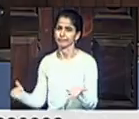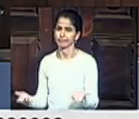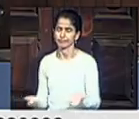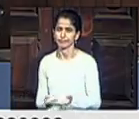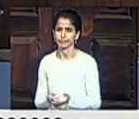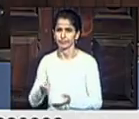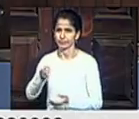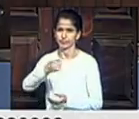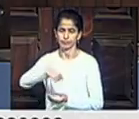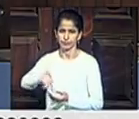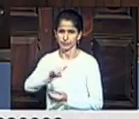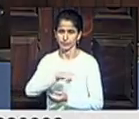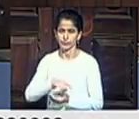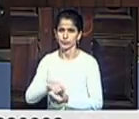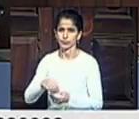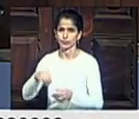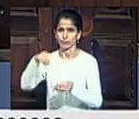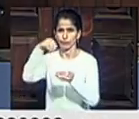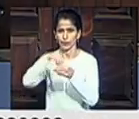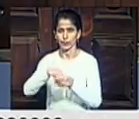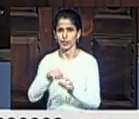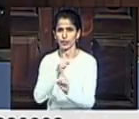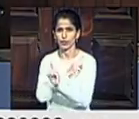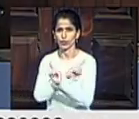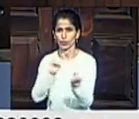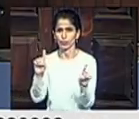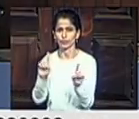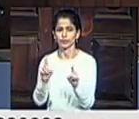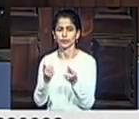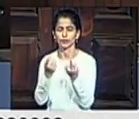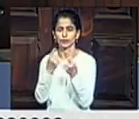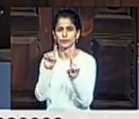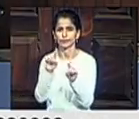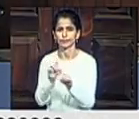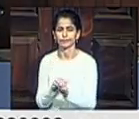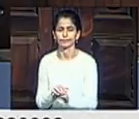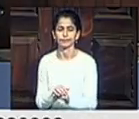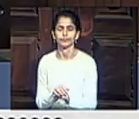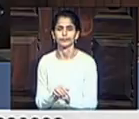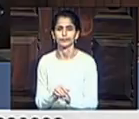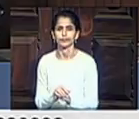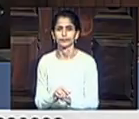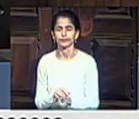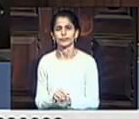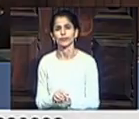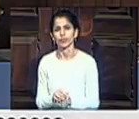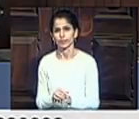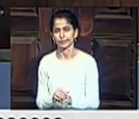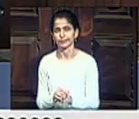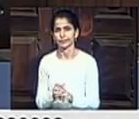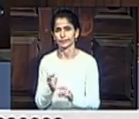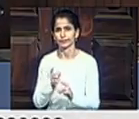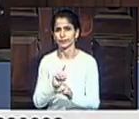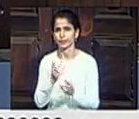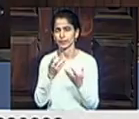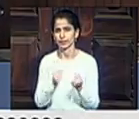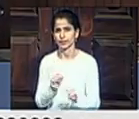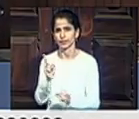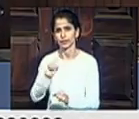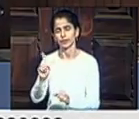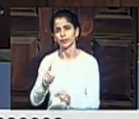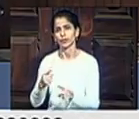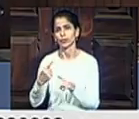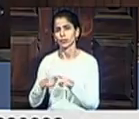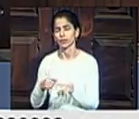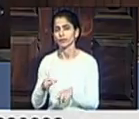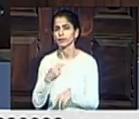Nós vamos votar contra. Nós vamos votar contra. Porque não é